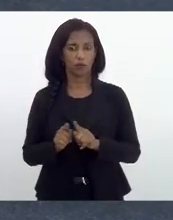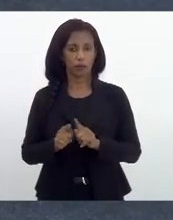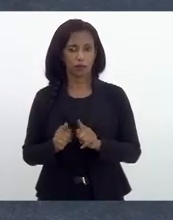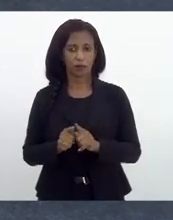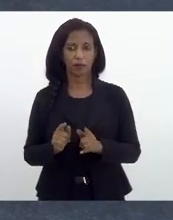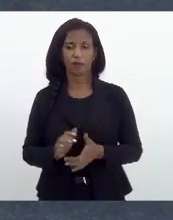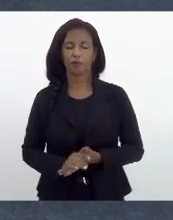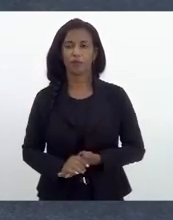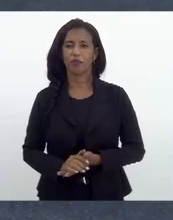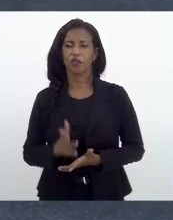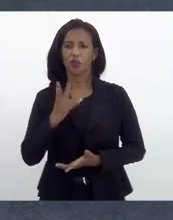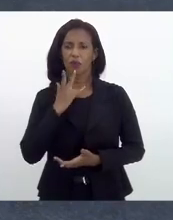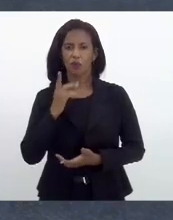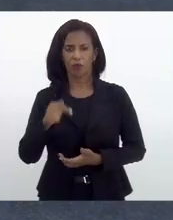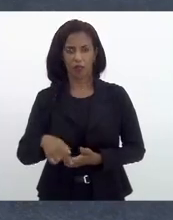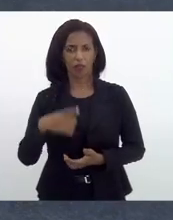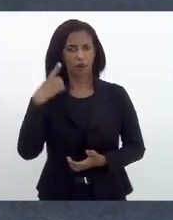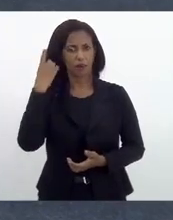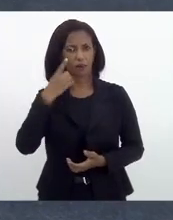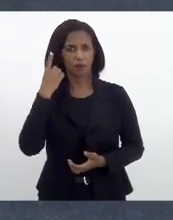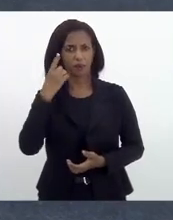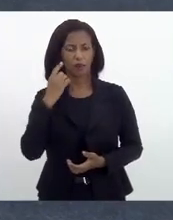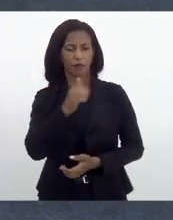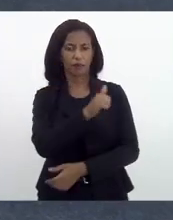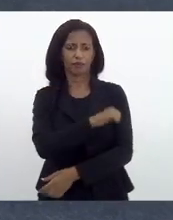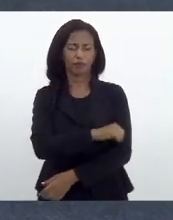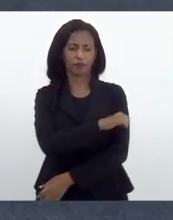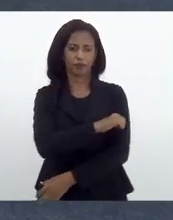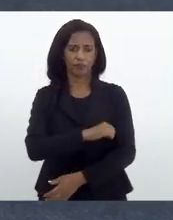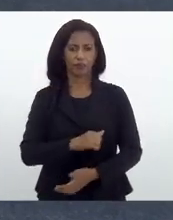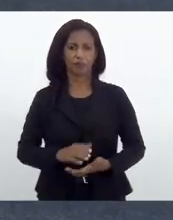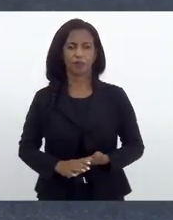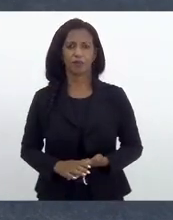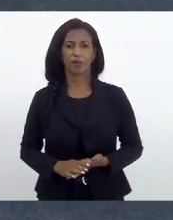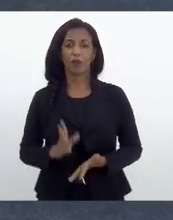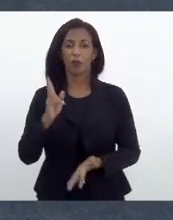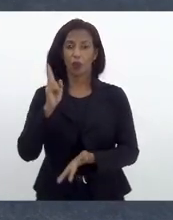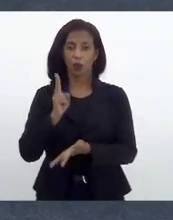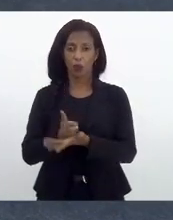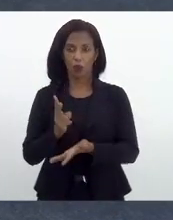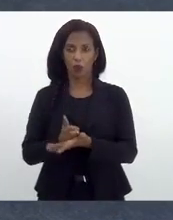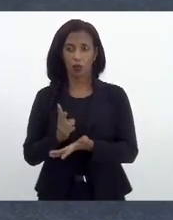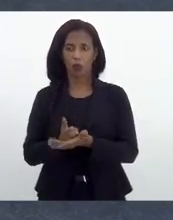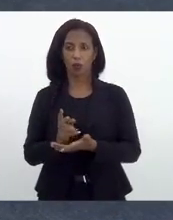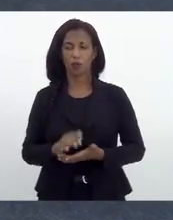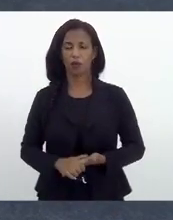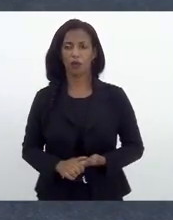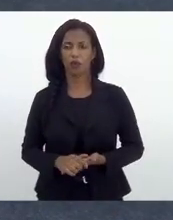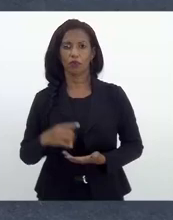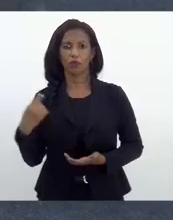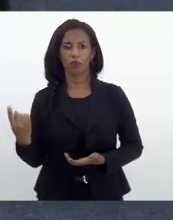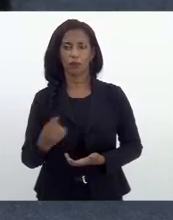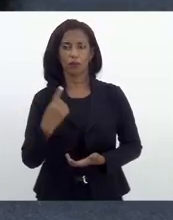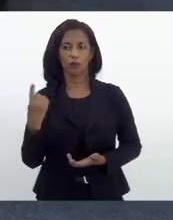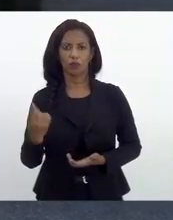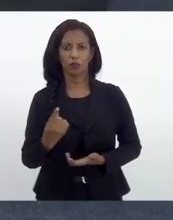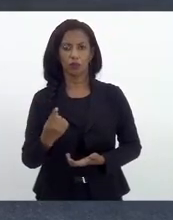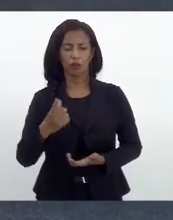já foi dito aqui pela deputada enfermeira Regiane ainda que a gente tenha